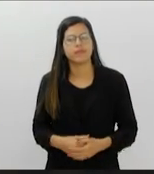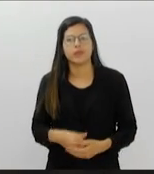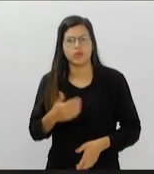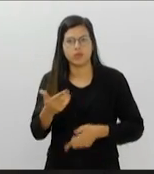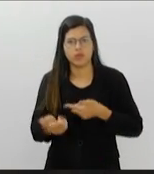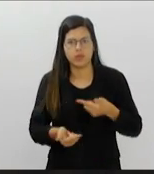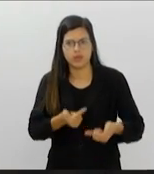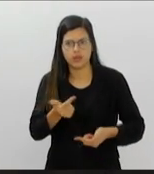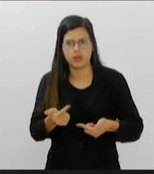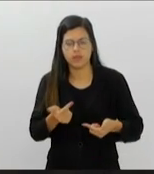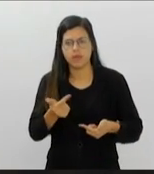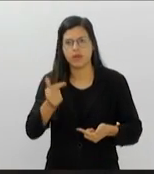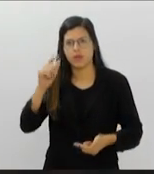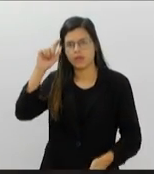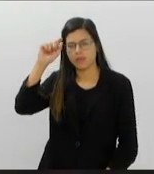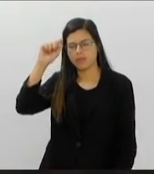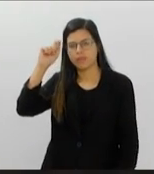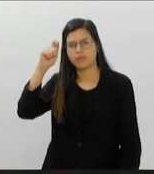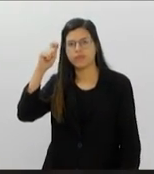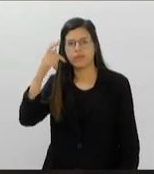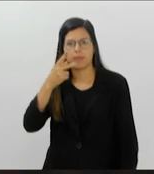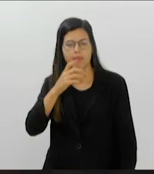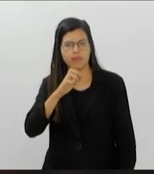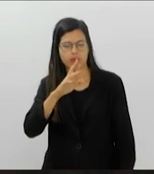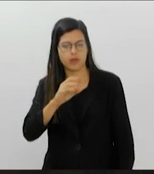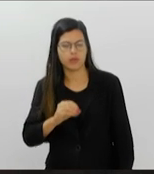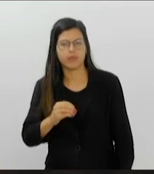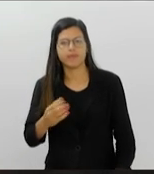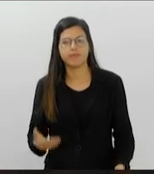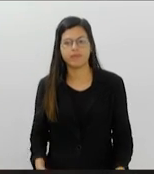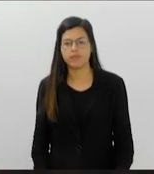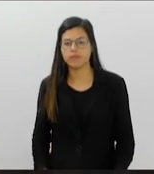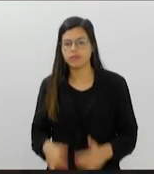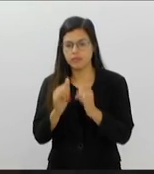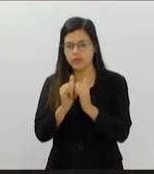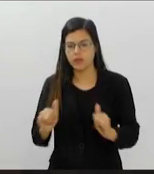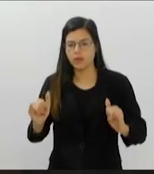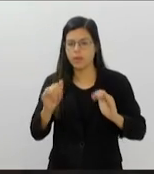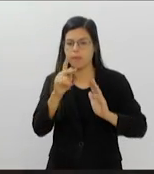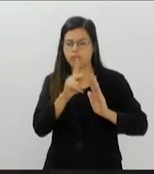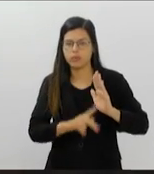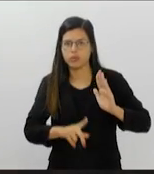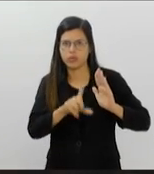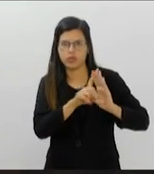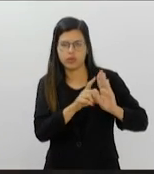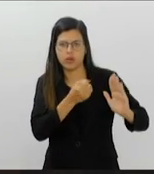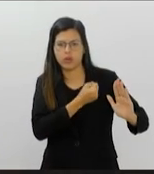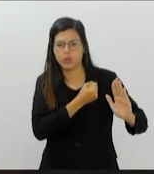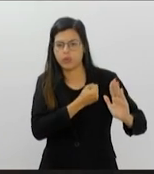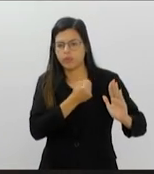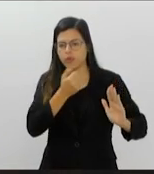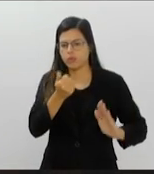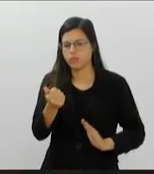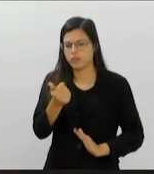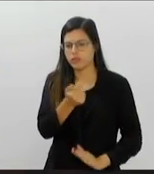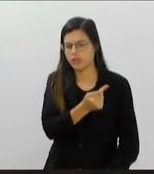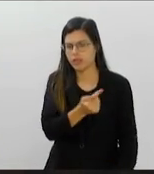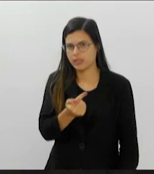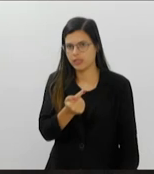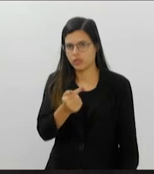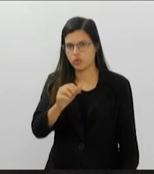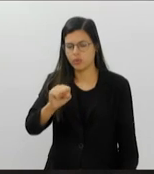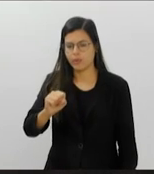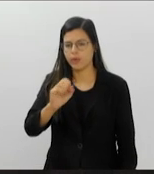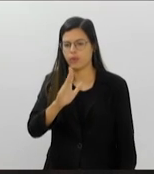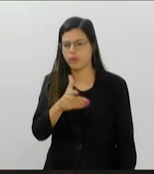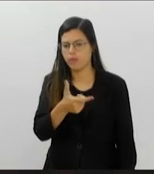trabalho que o Preto Zezé desenvolve. Anuncio, em tramitação ordinária, em primeira discussão, projeto de lei número